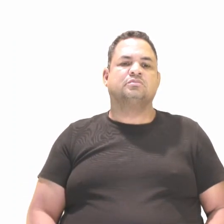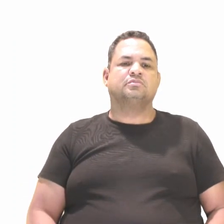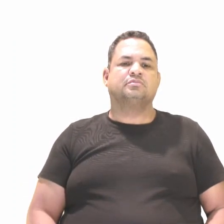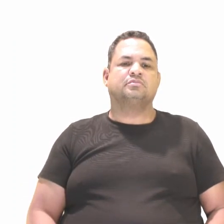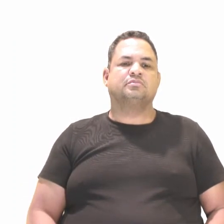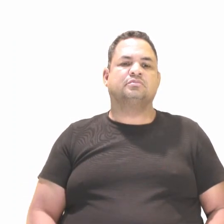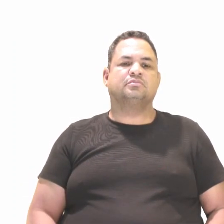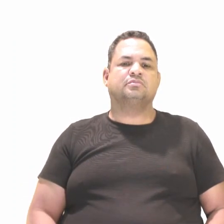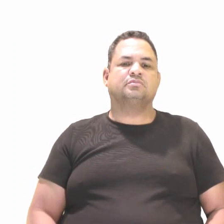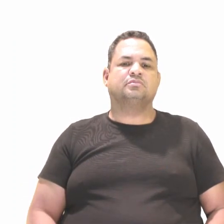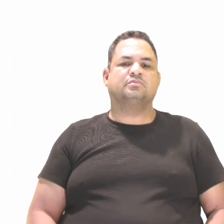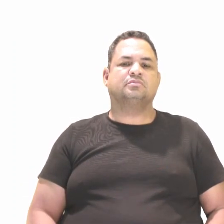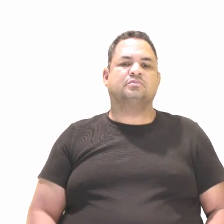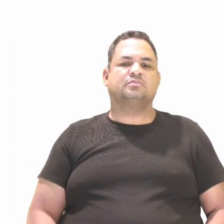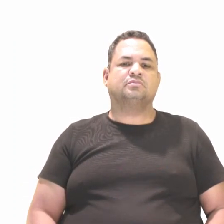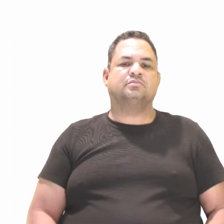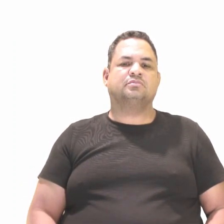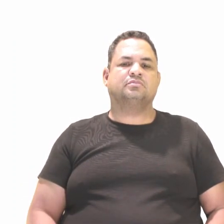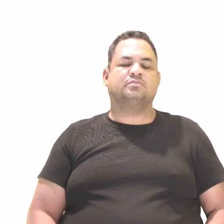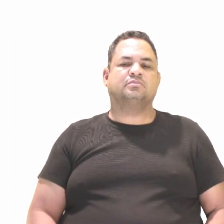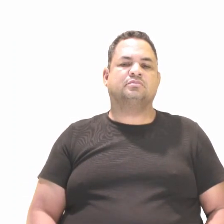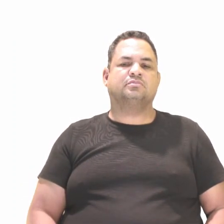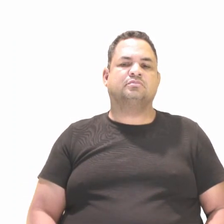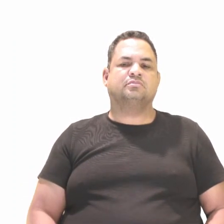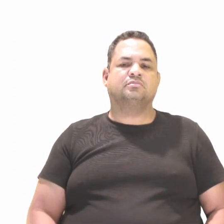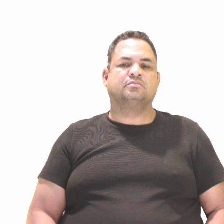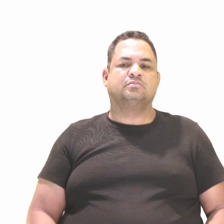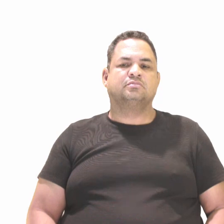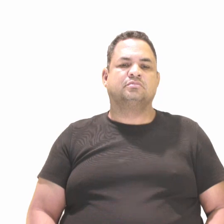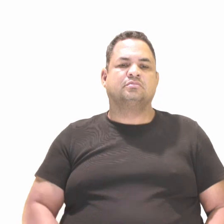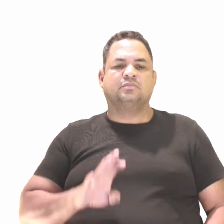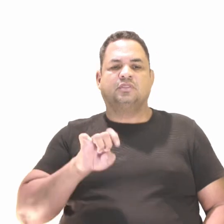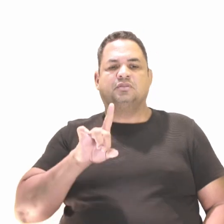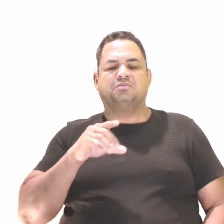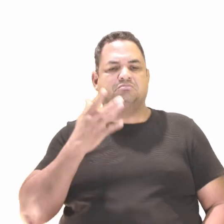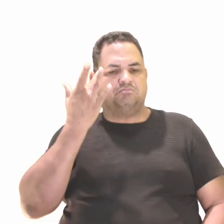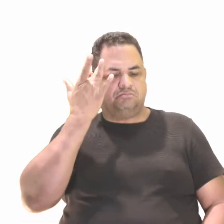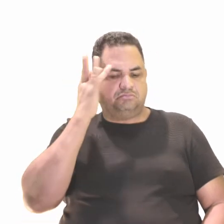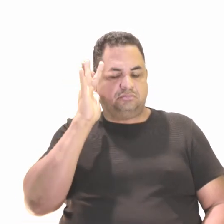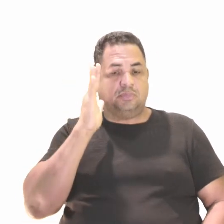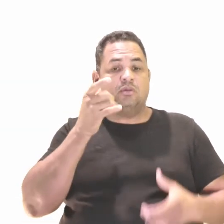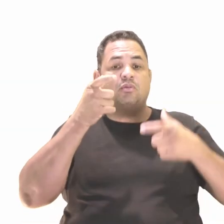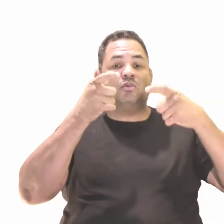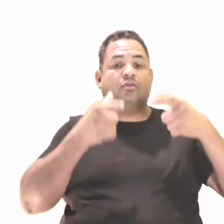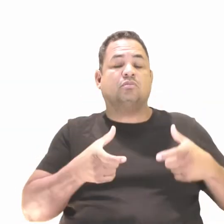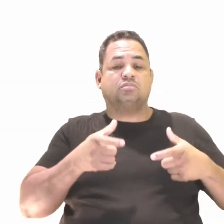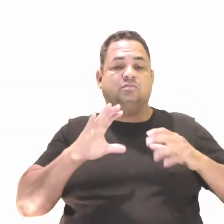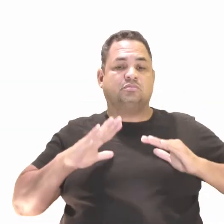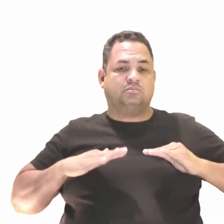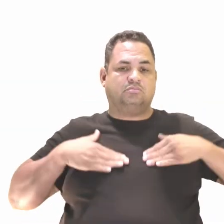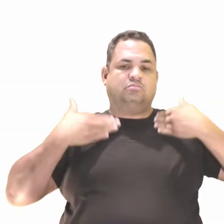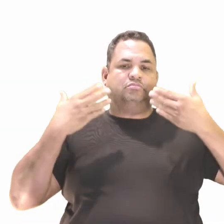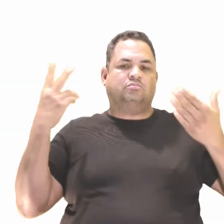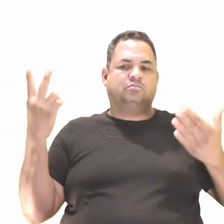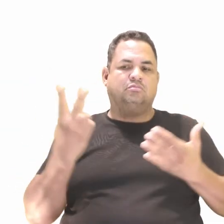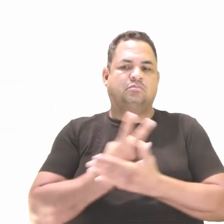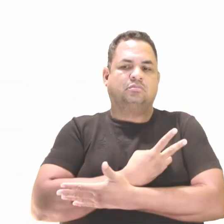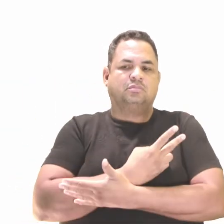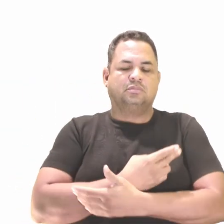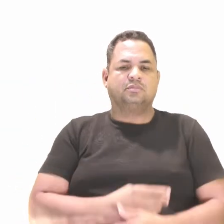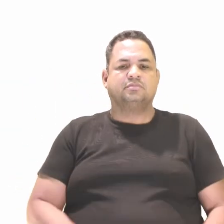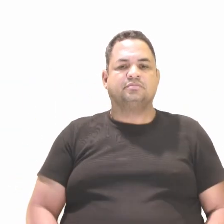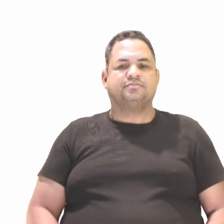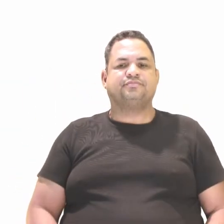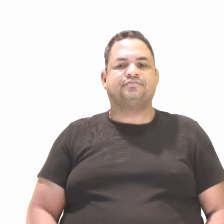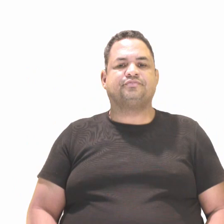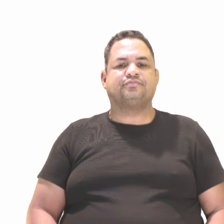do evento. Edu ainda não sabe onde será o evento? Vamos lá para o texto. Será que ele não sabe?